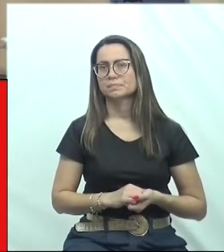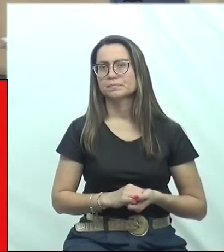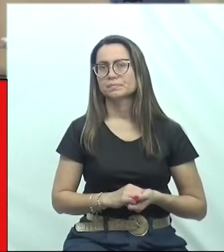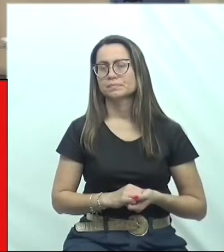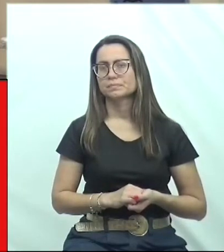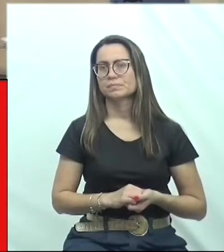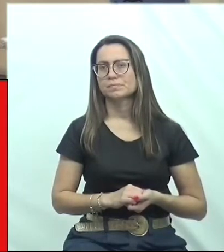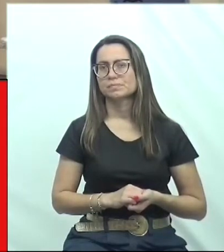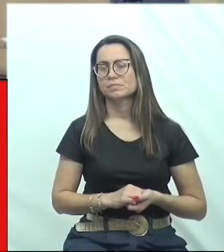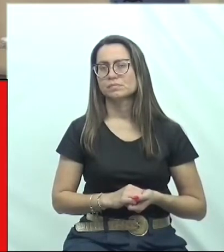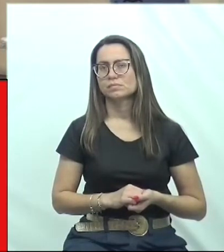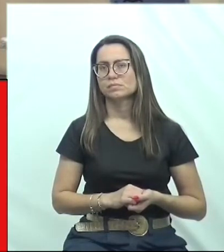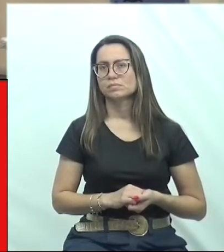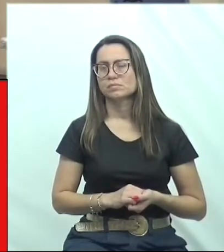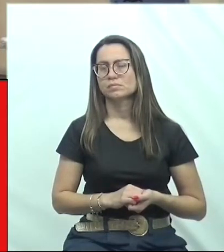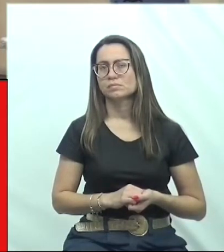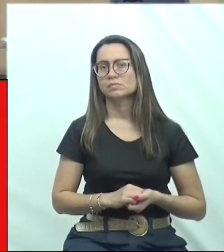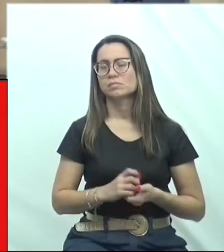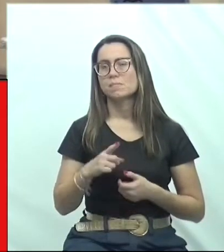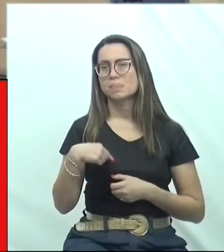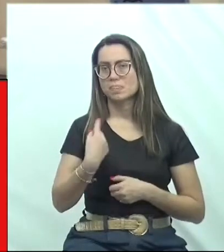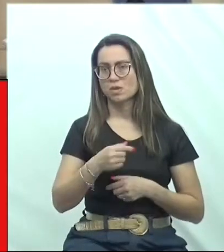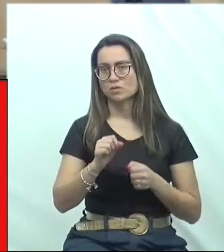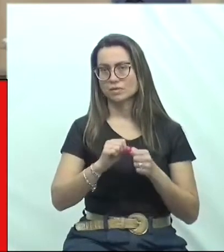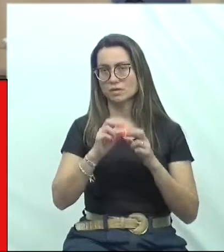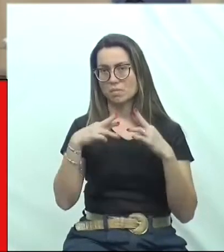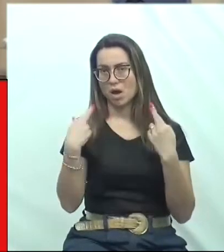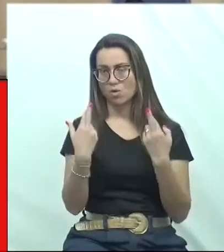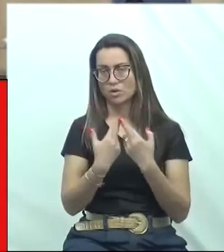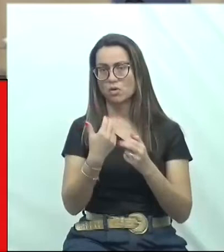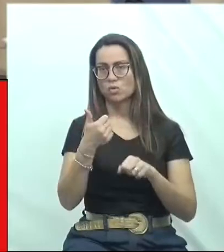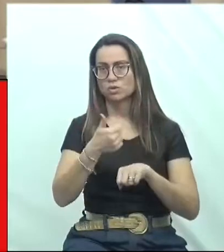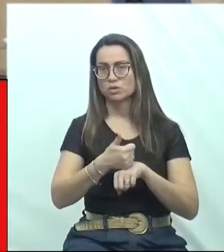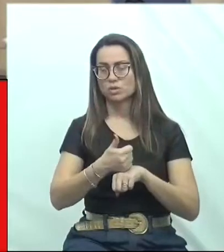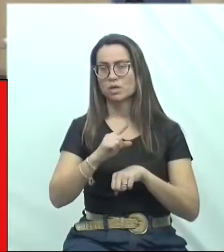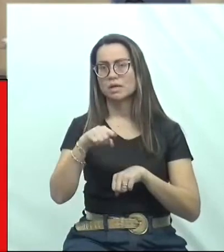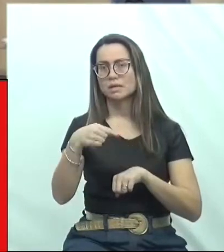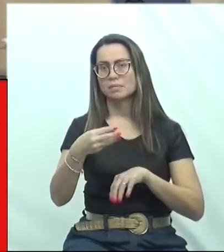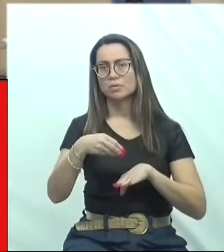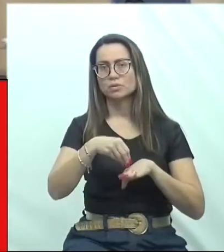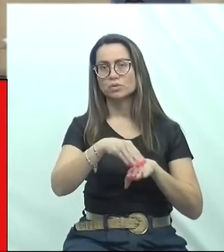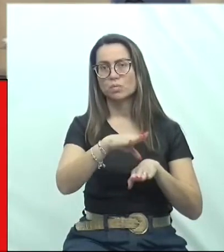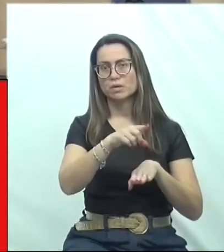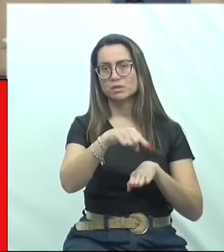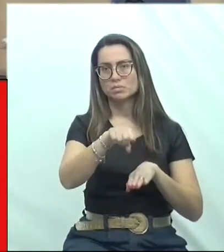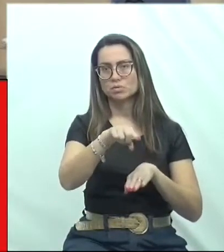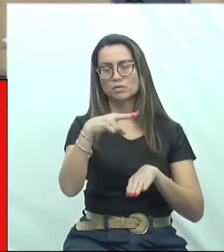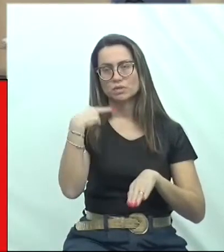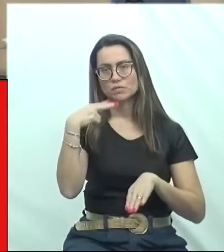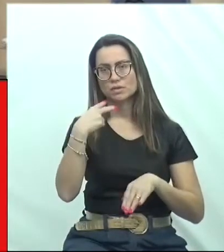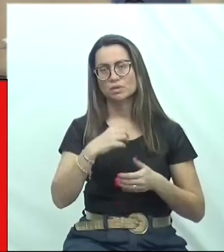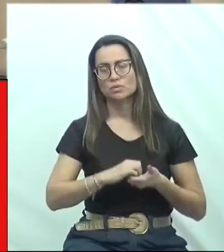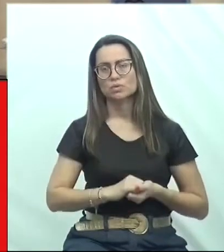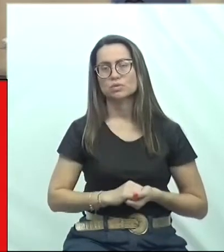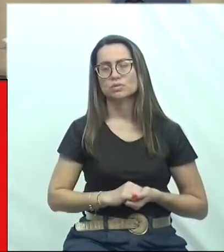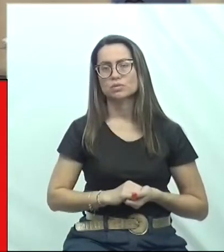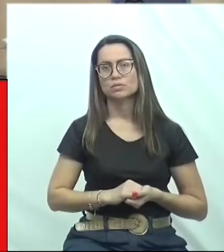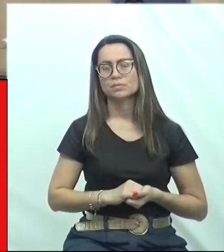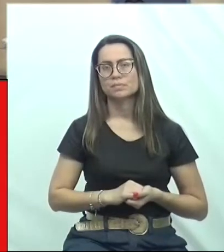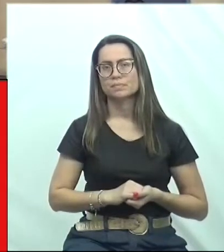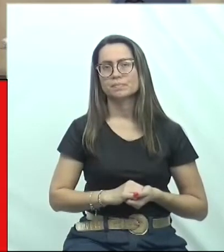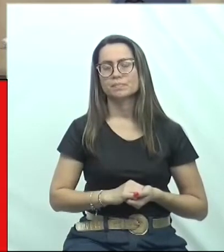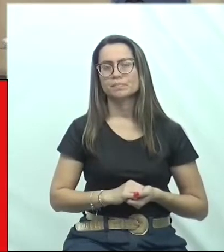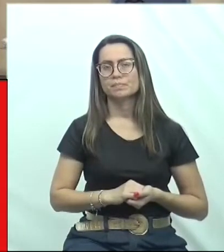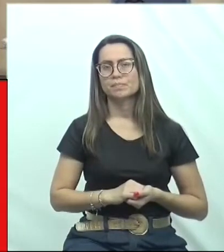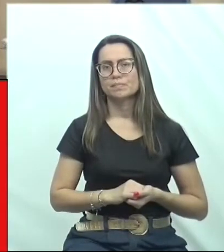uma reunião primeiro com a mesa diretora, depois repassamos aos vereadores para nós vermos o melhor encaminhamento